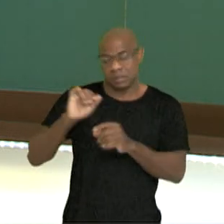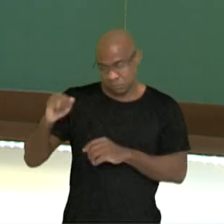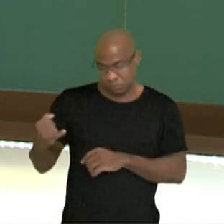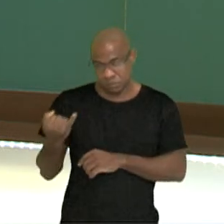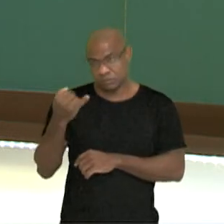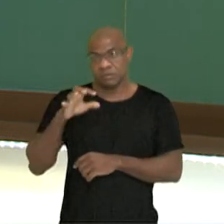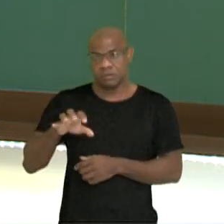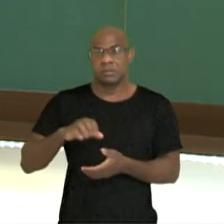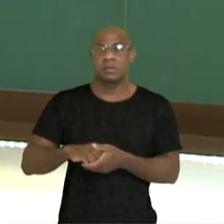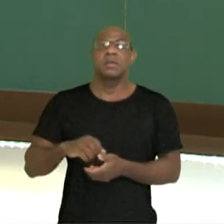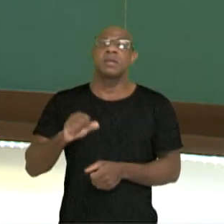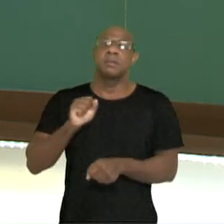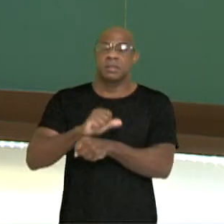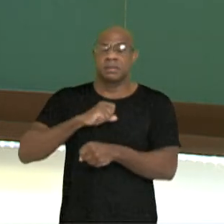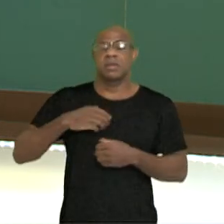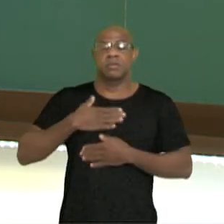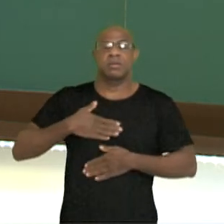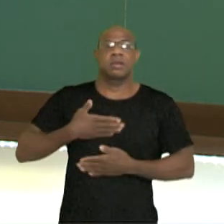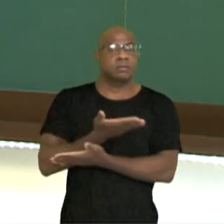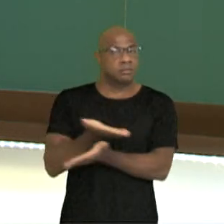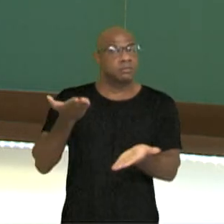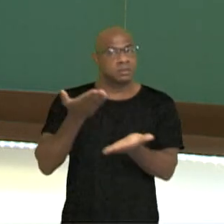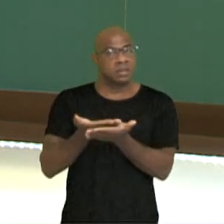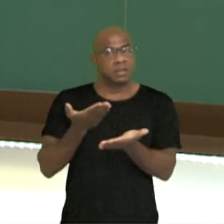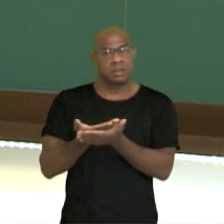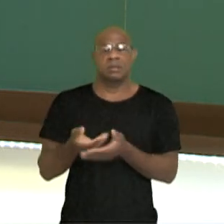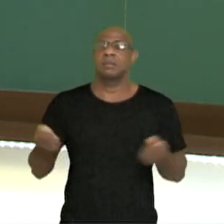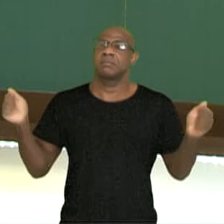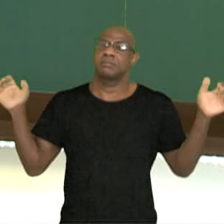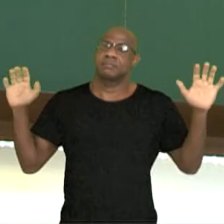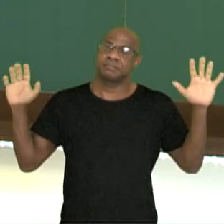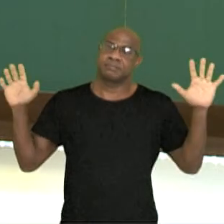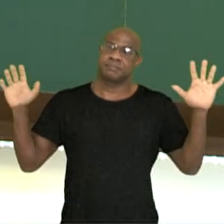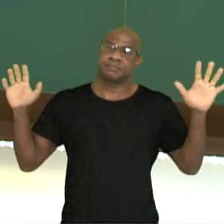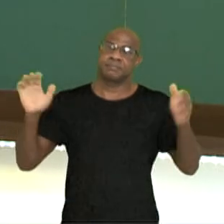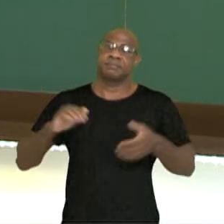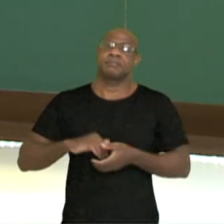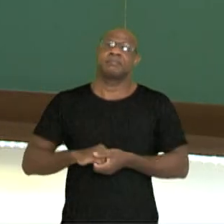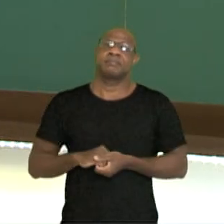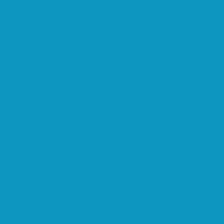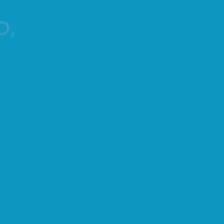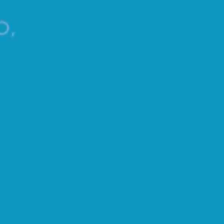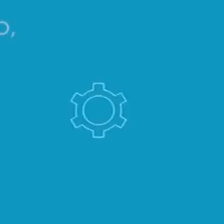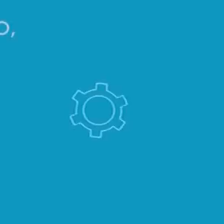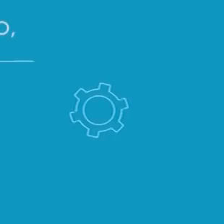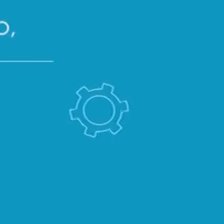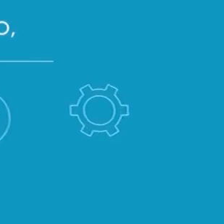assim. Espero que vocês tenham gostado da aula e nos vemos numa próxima oportunidade. Goodbye!